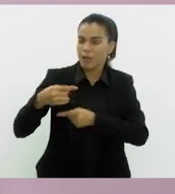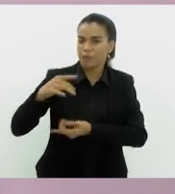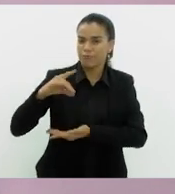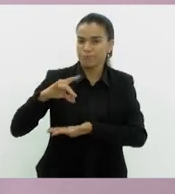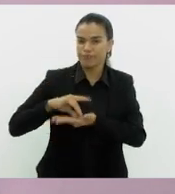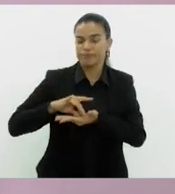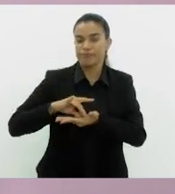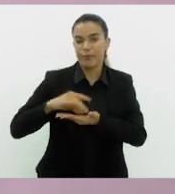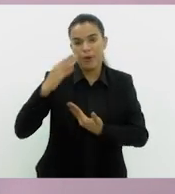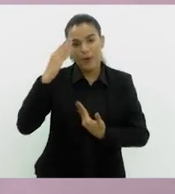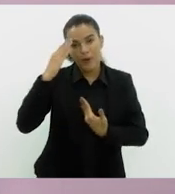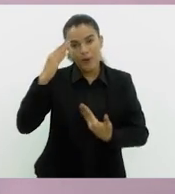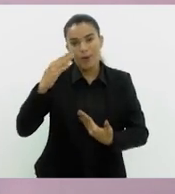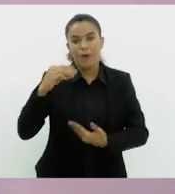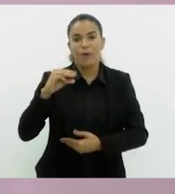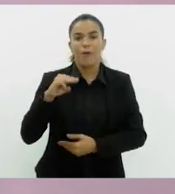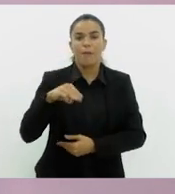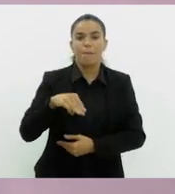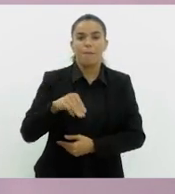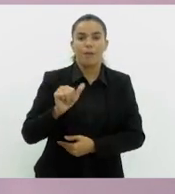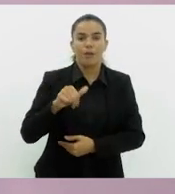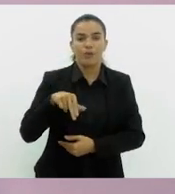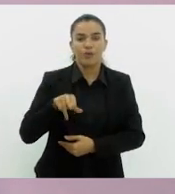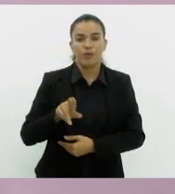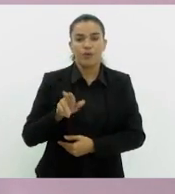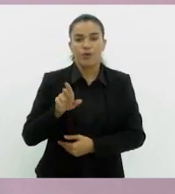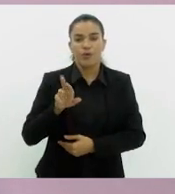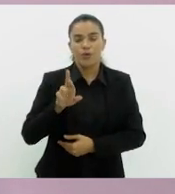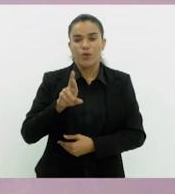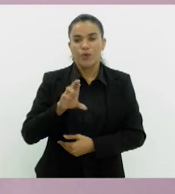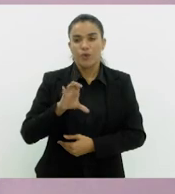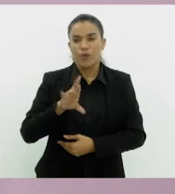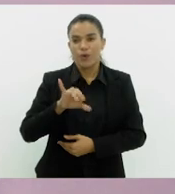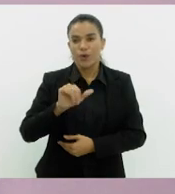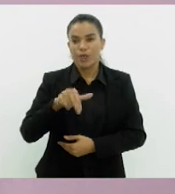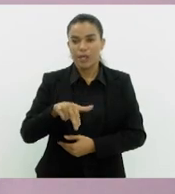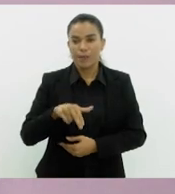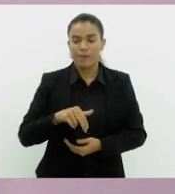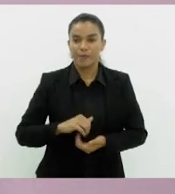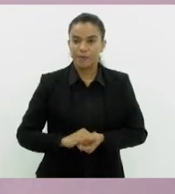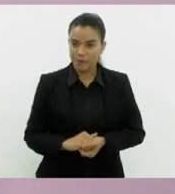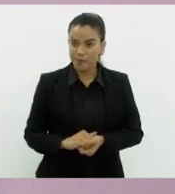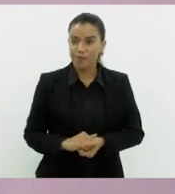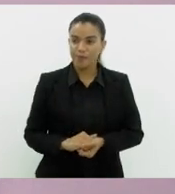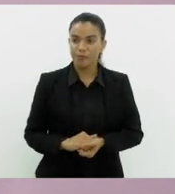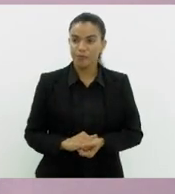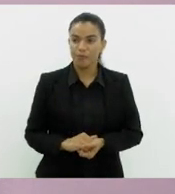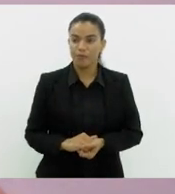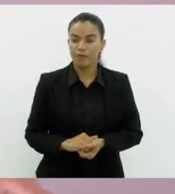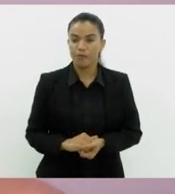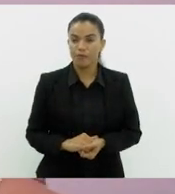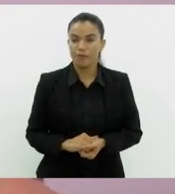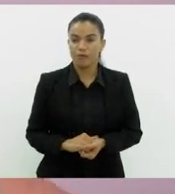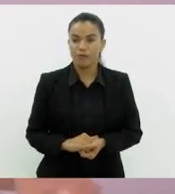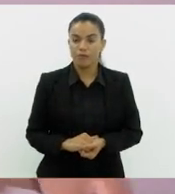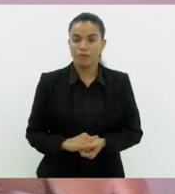Então, muito obrigada, Manu Green, pela sua presença, e vamos levar a Thalíria Petroni para esse debate de